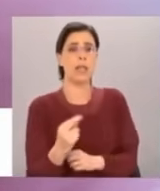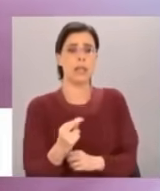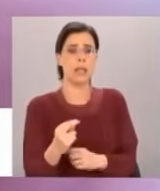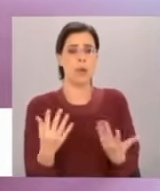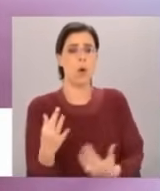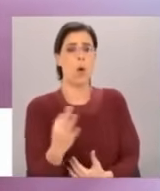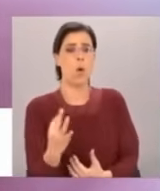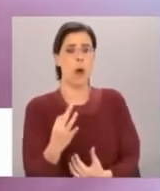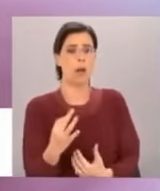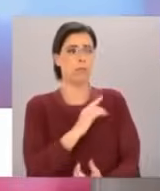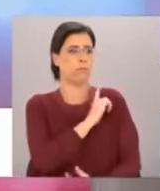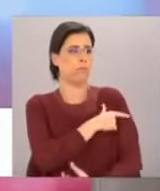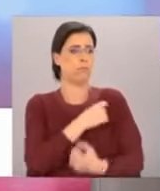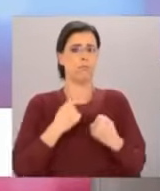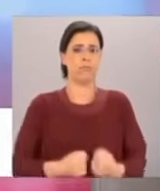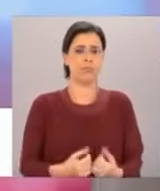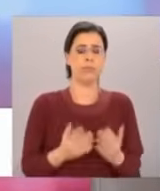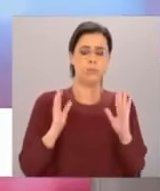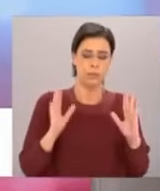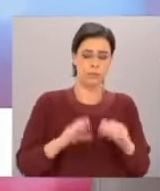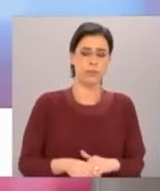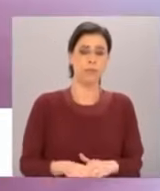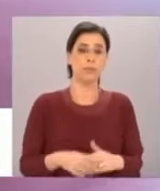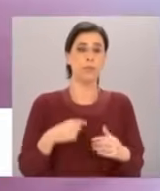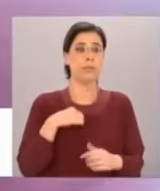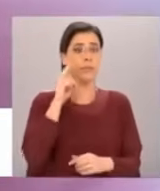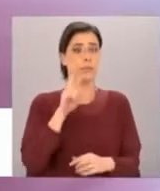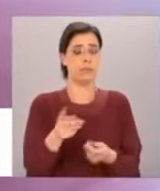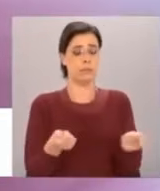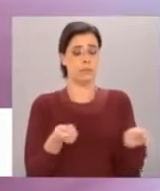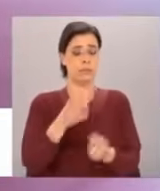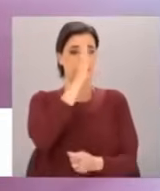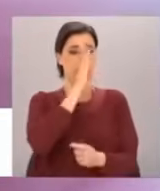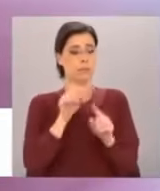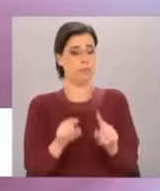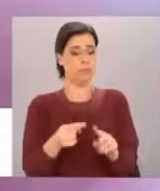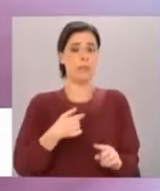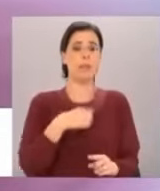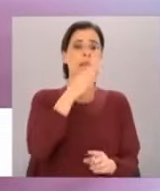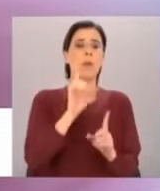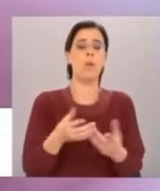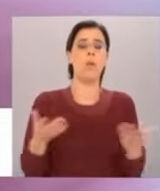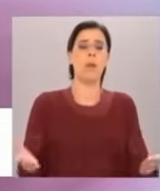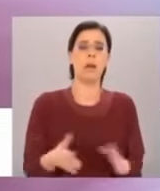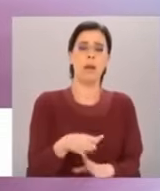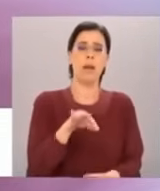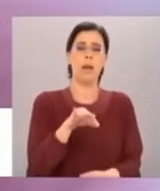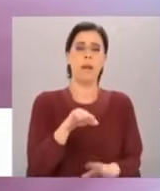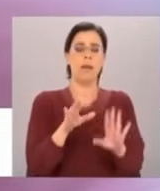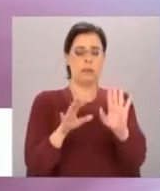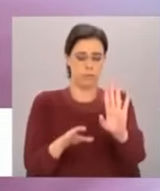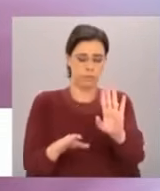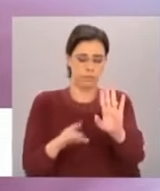terceira ou quarta força política agora fazer quando olhamos para a governabilidade nós temos que dizer o seguinte eu acho que o pano